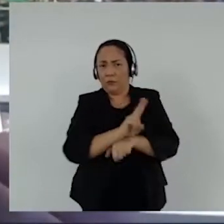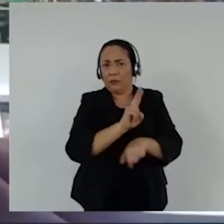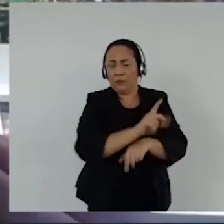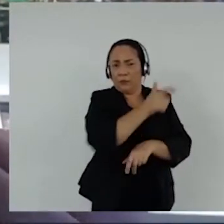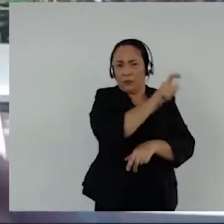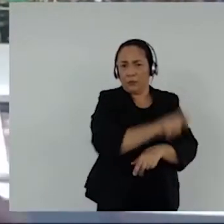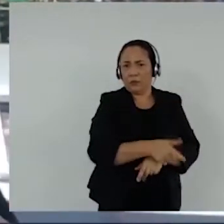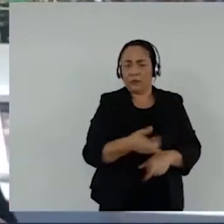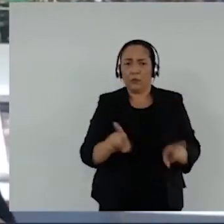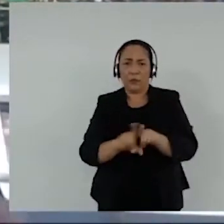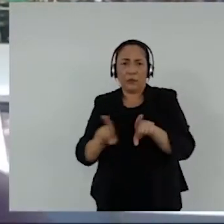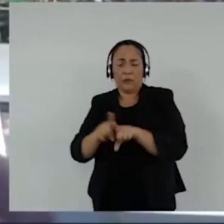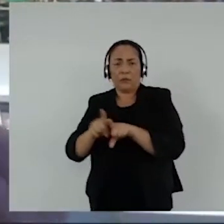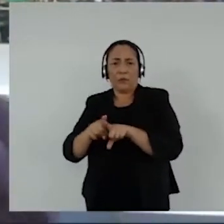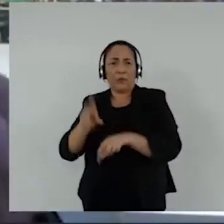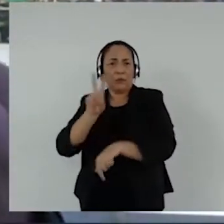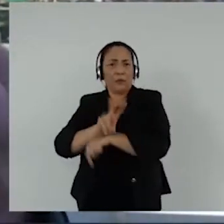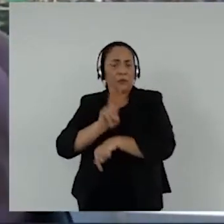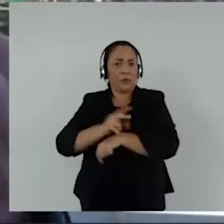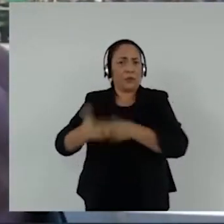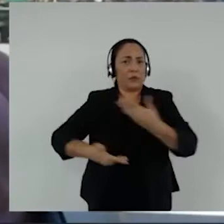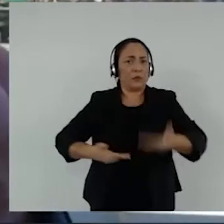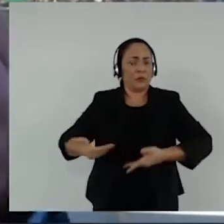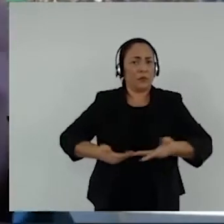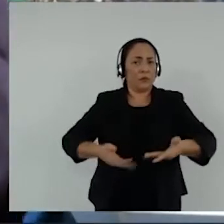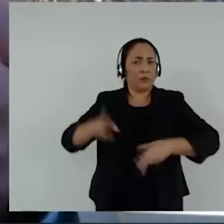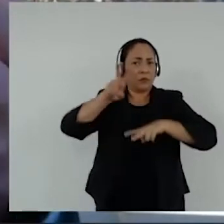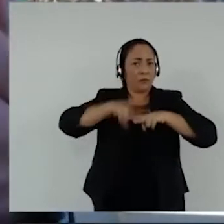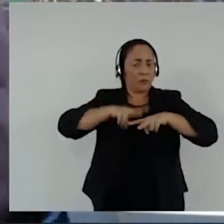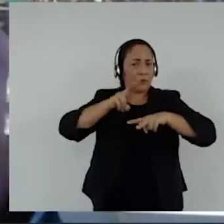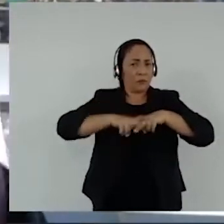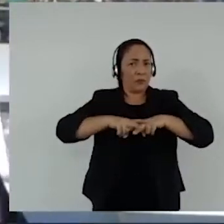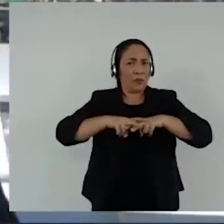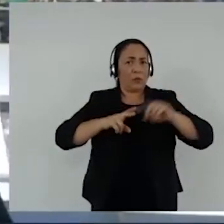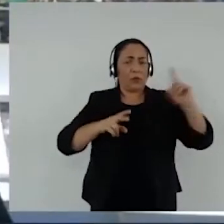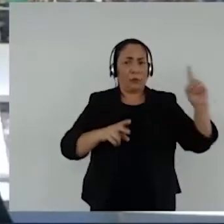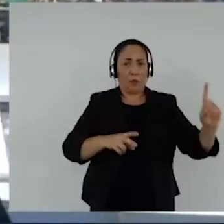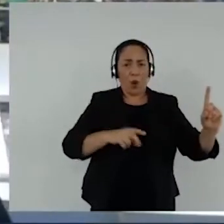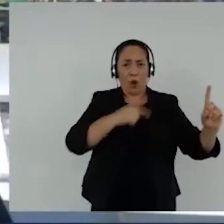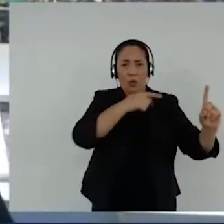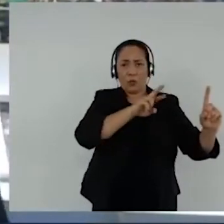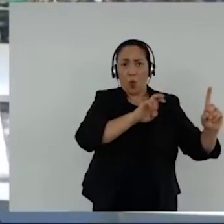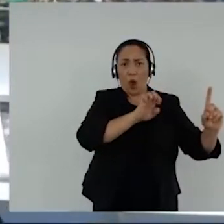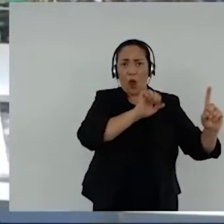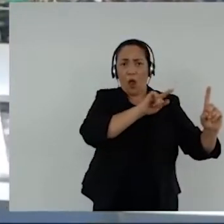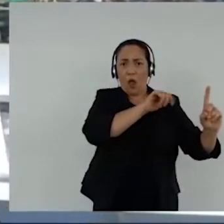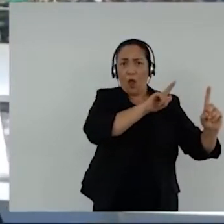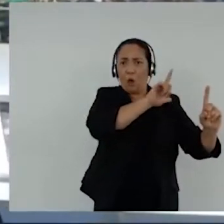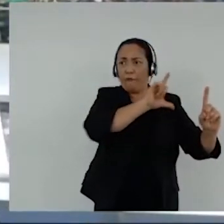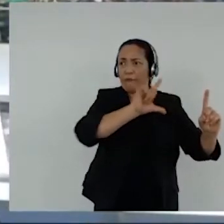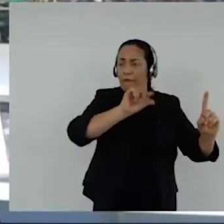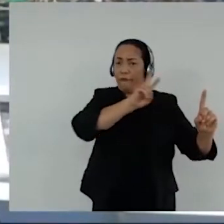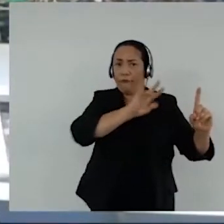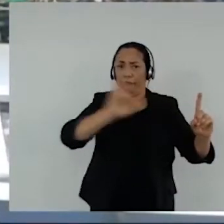malha carcerária de que esse preso saia da penitenciária, contraia o vírus e volte contaminado.